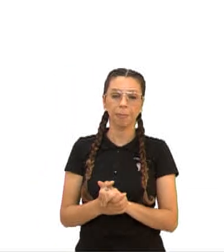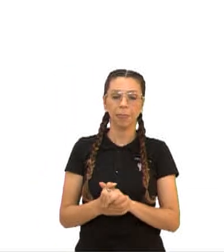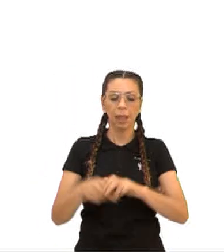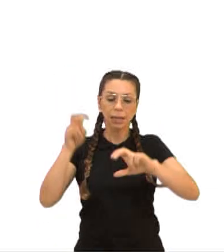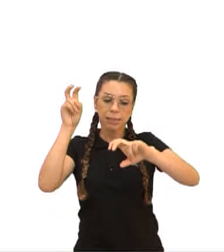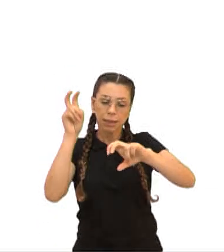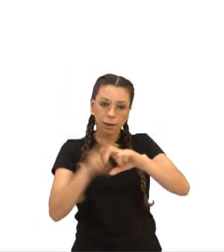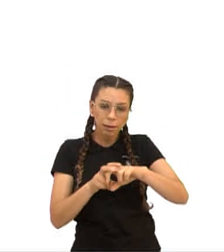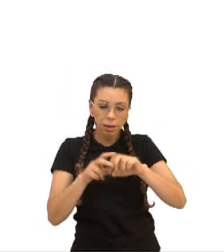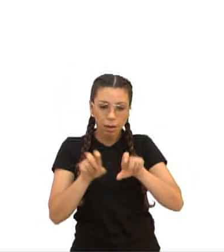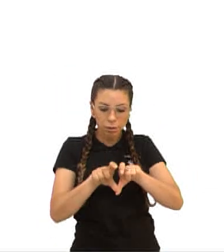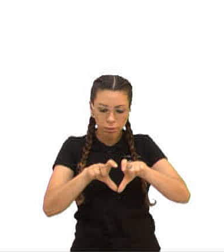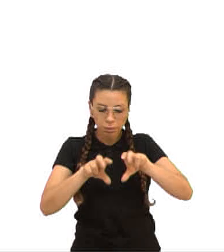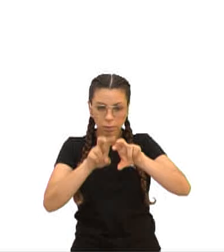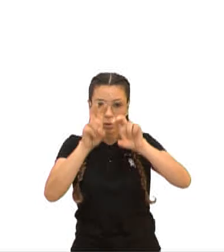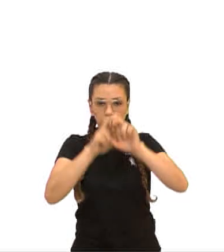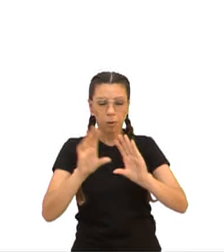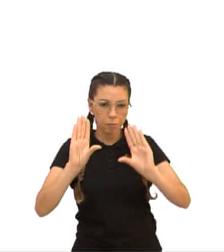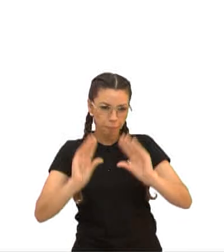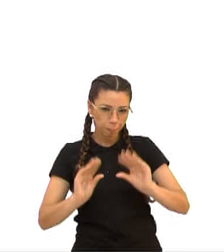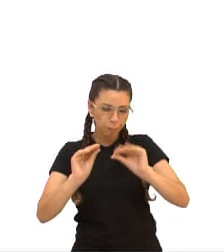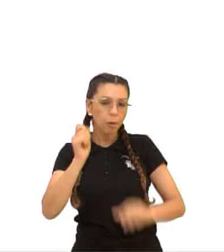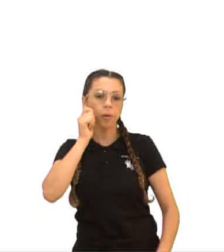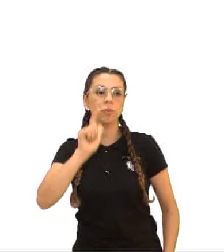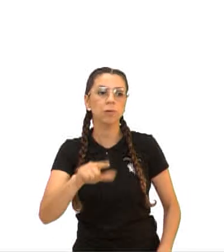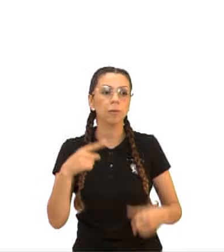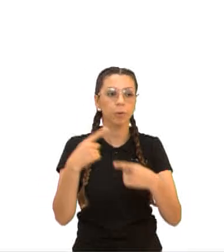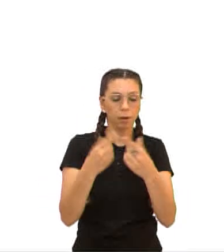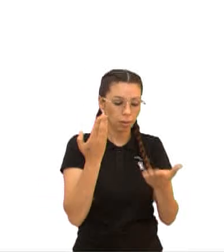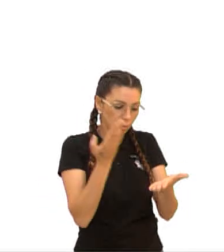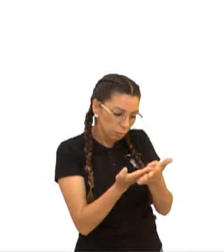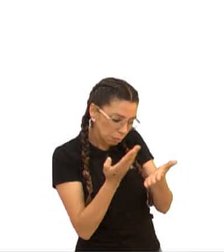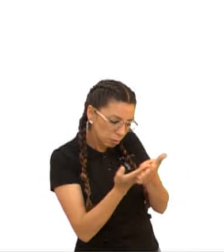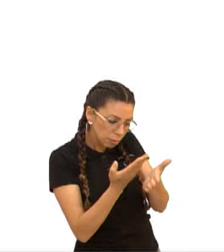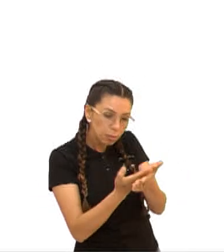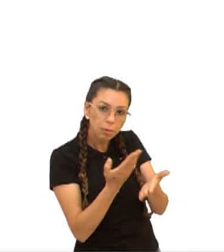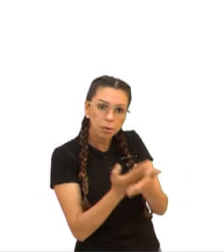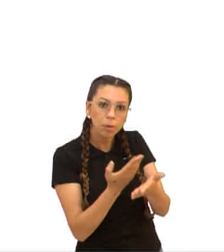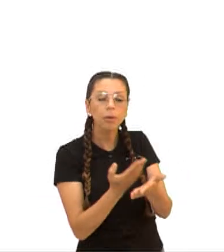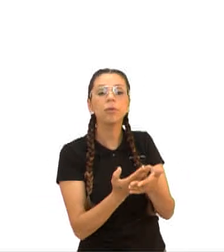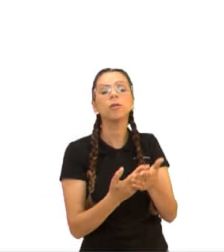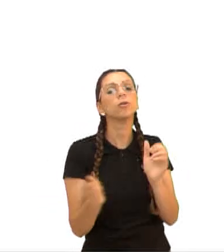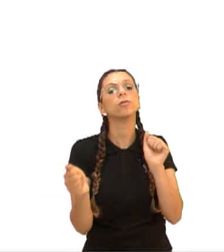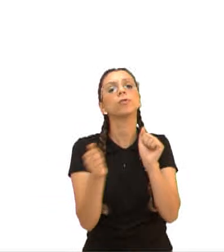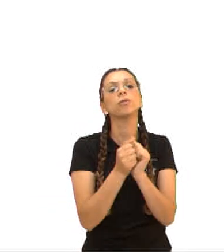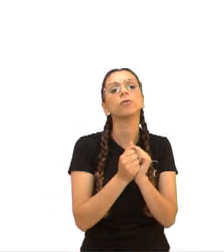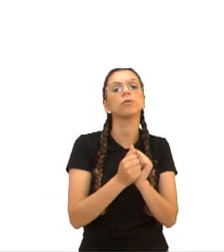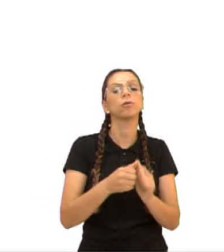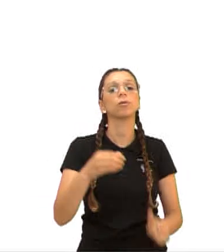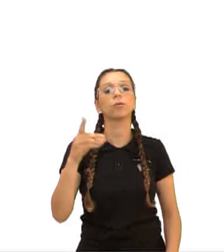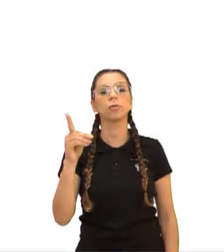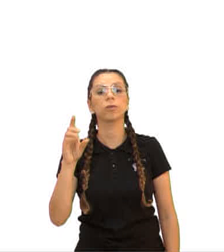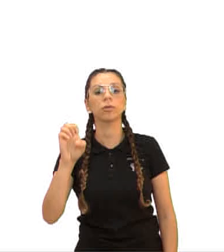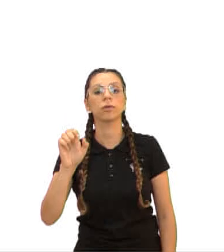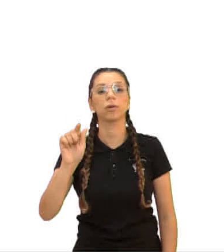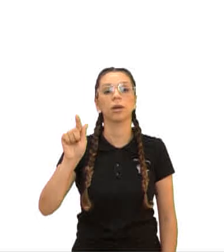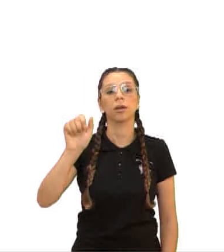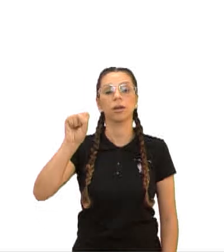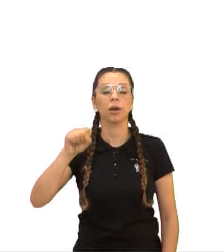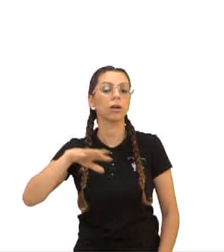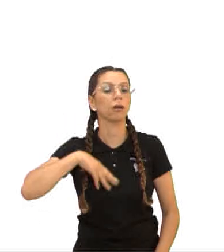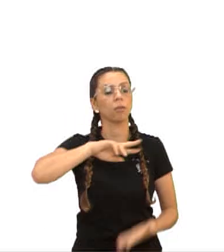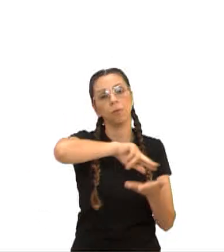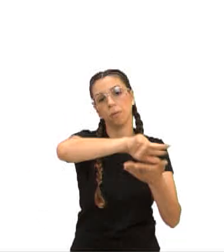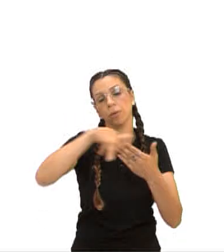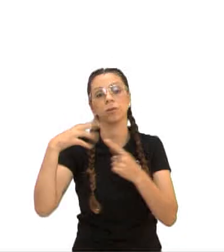suas características. Enquanto ela estudava, né? Ela levava seus filhos para estudar com Degas, com os outros artistas. Aí seus filhos ficavam